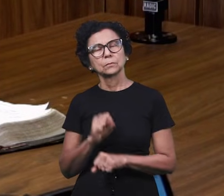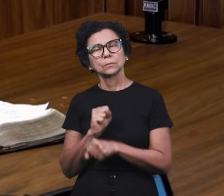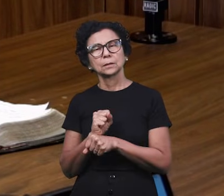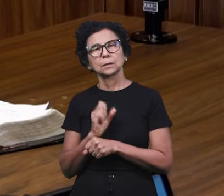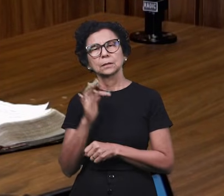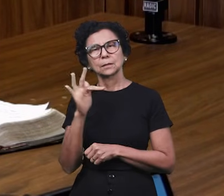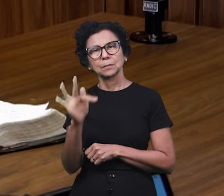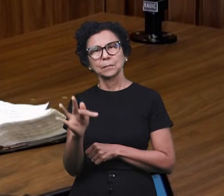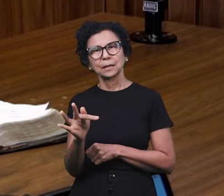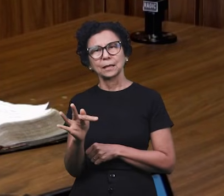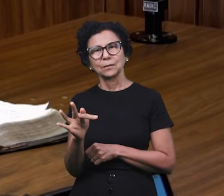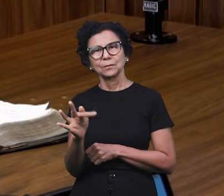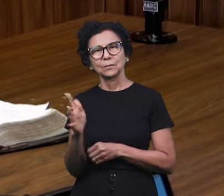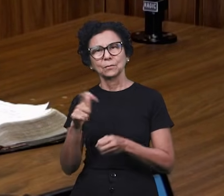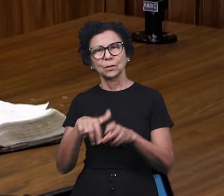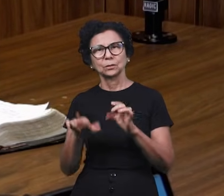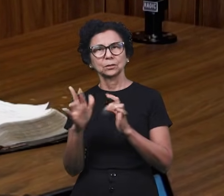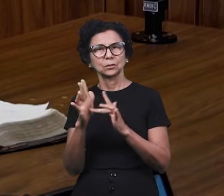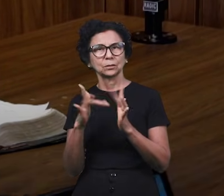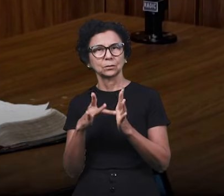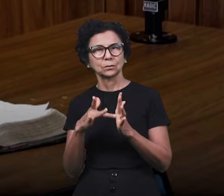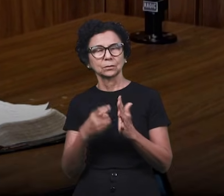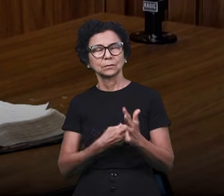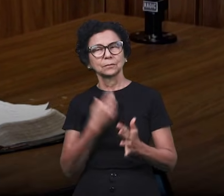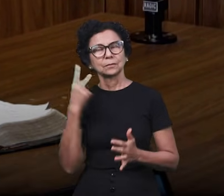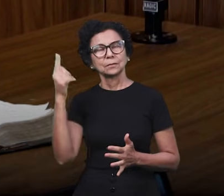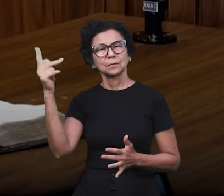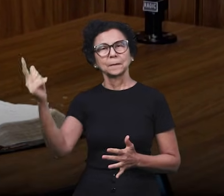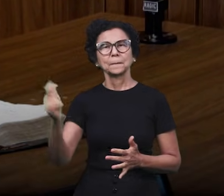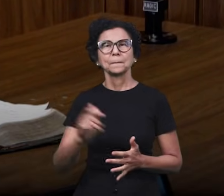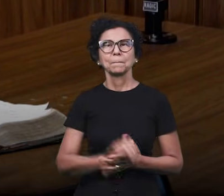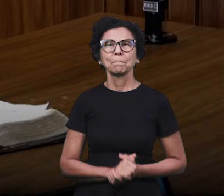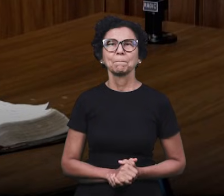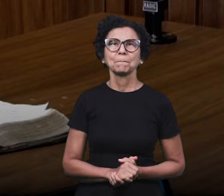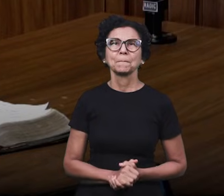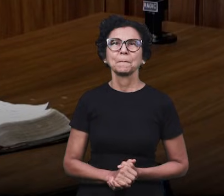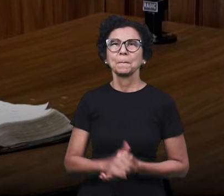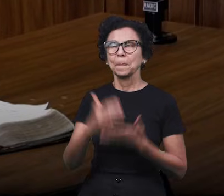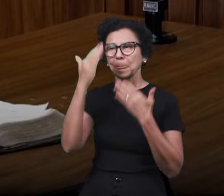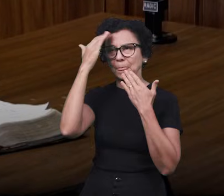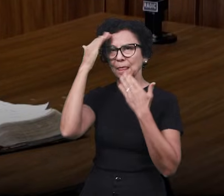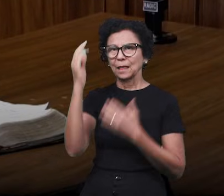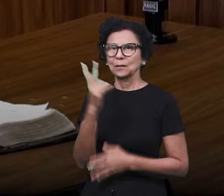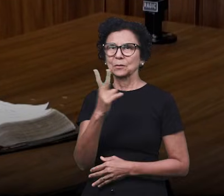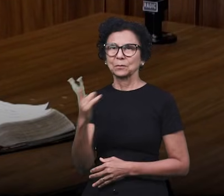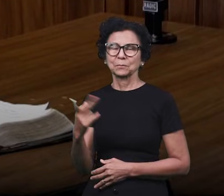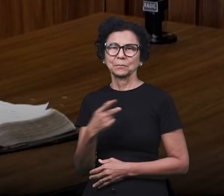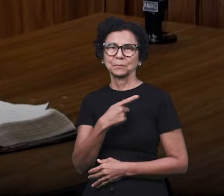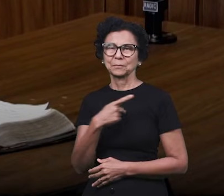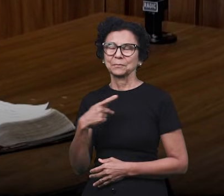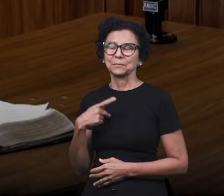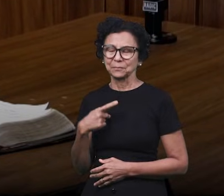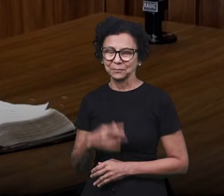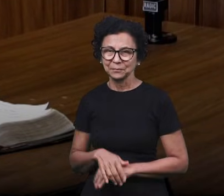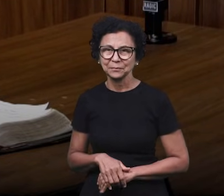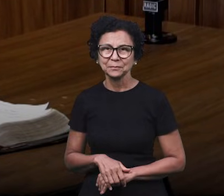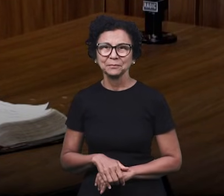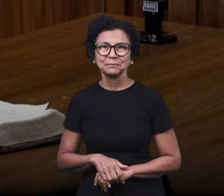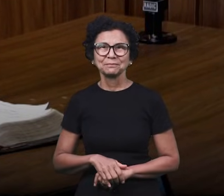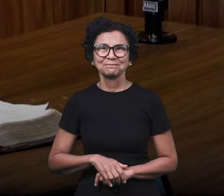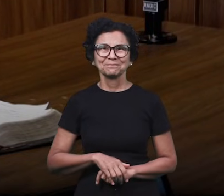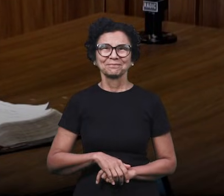a vida eterna para todos nós. Então, meu querido amigo aqui, queria deixar aqui meus obrigados ao pastor Jadson, ao pastor